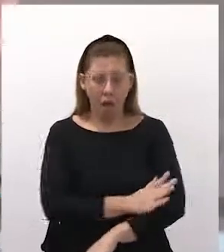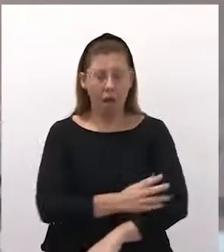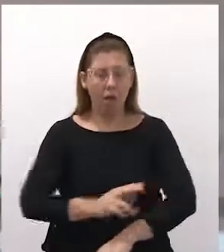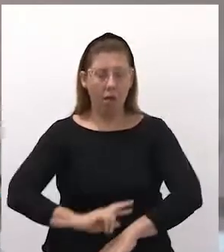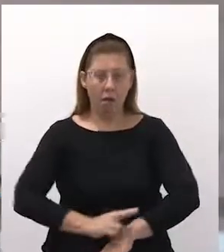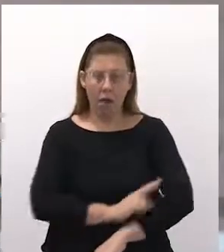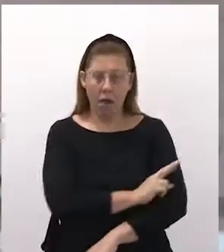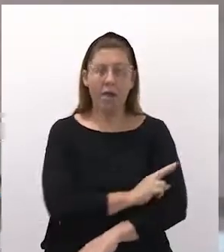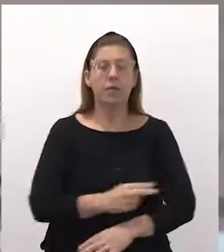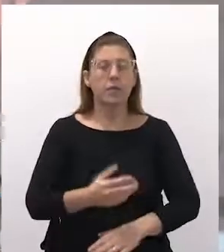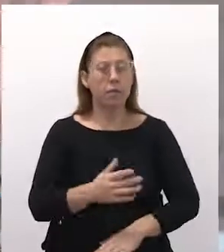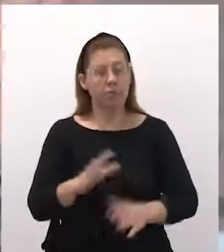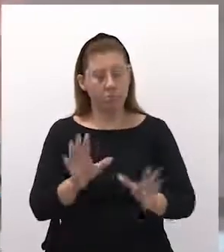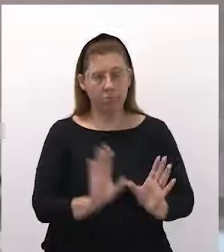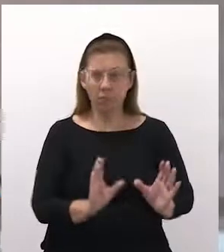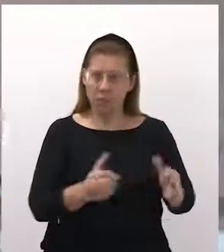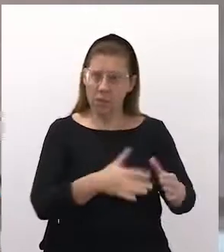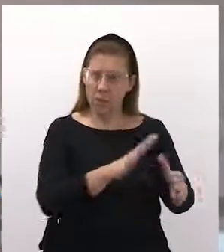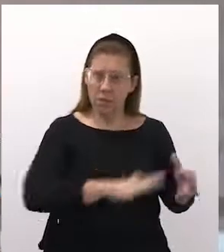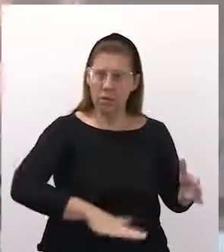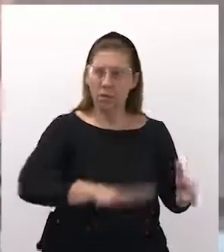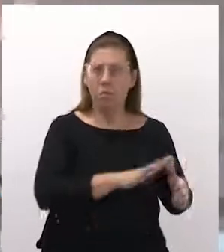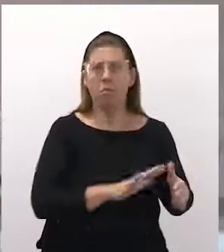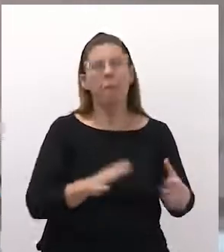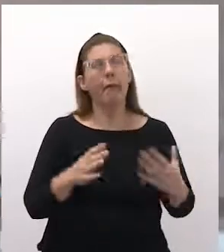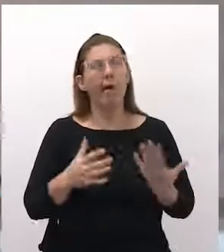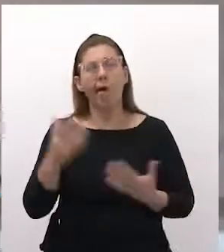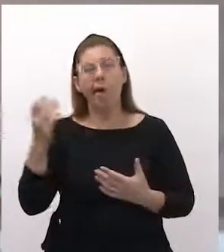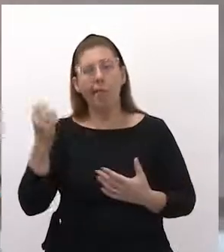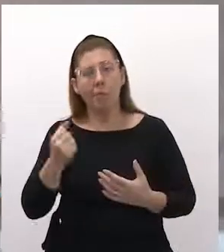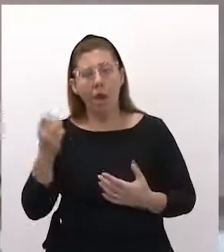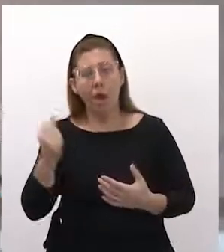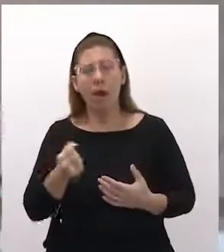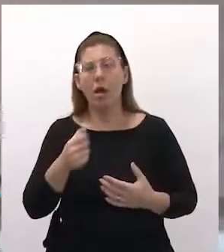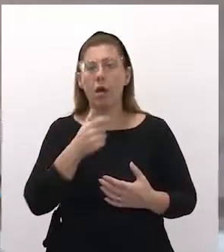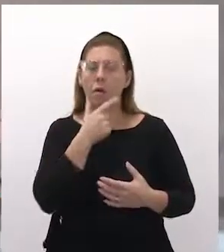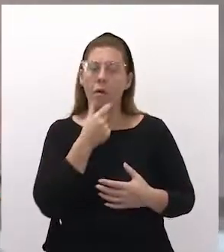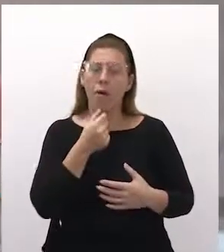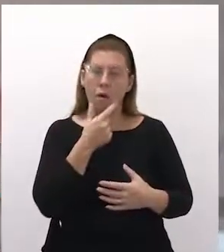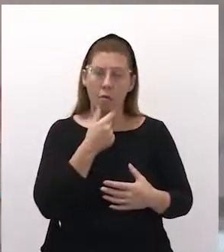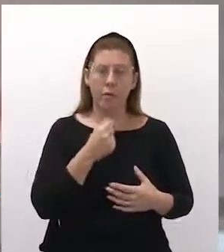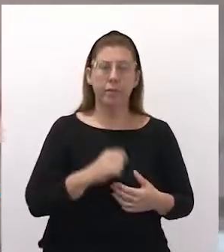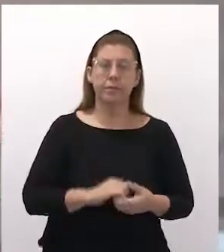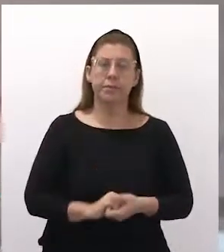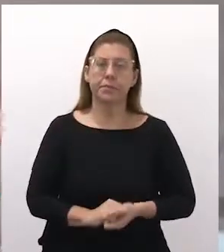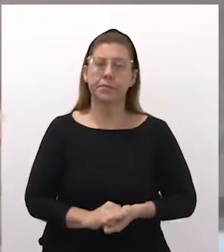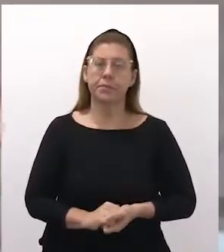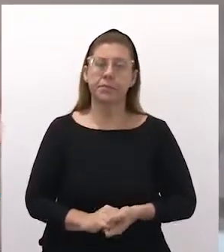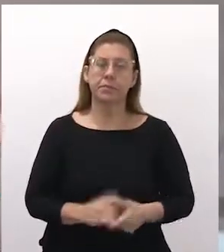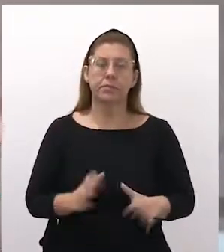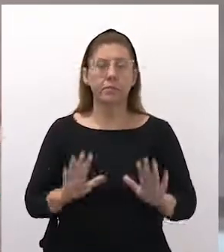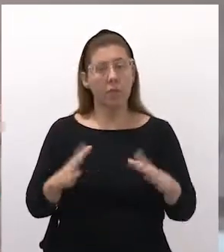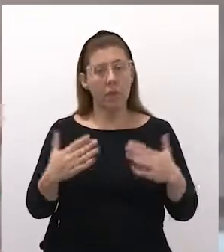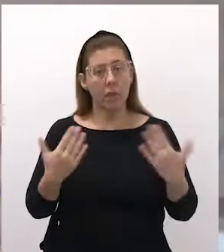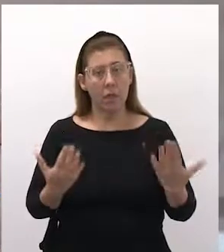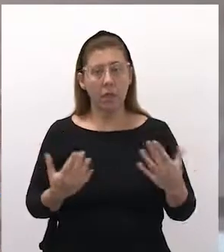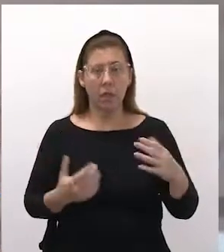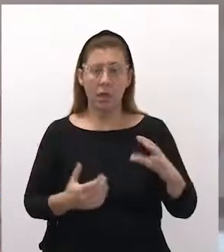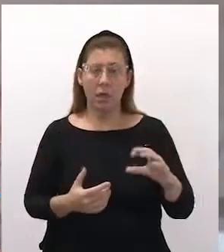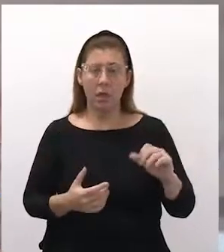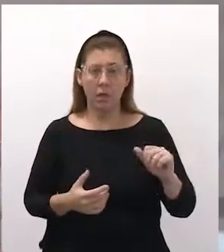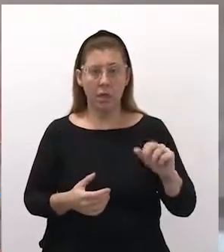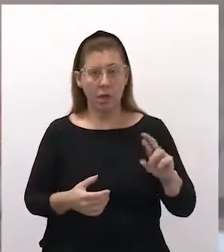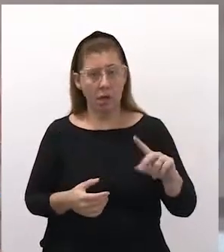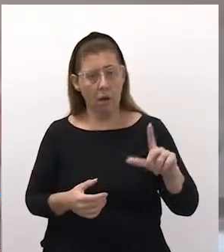essa magistratura majoritariamente branca, majoritariamente formada por homens. E daí a Carla, nessa